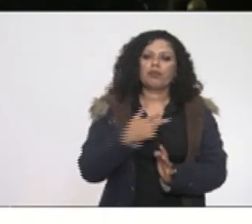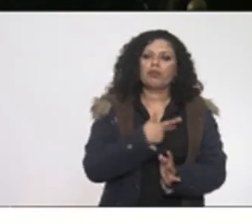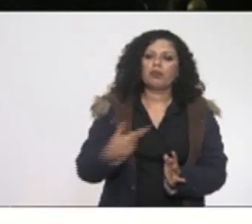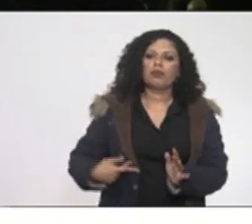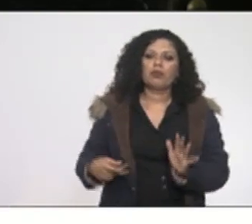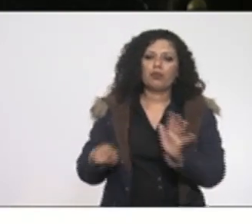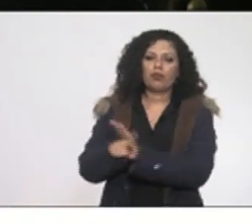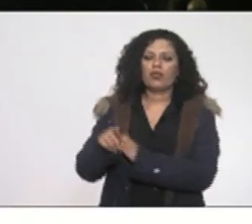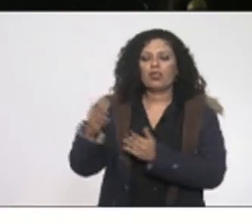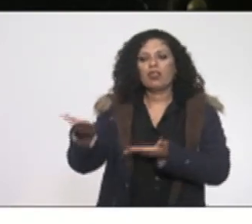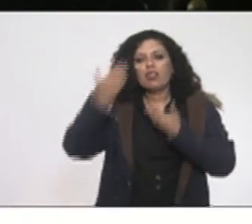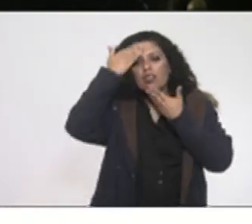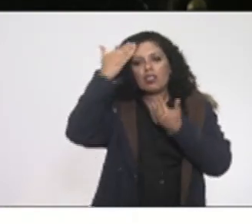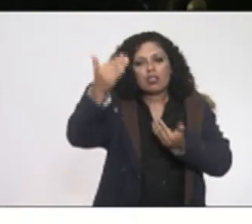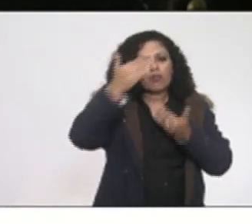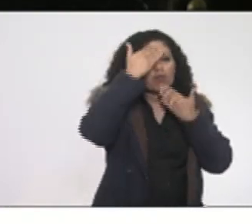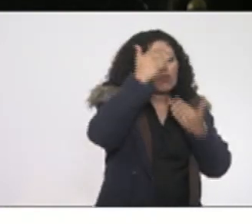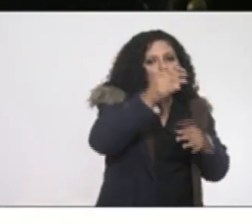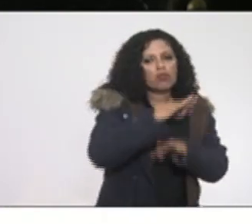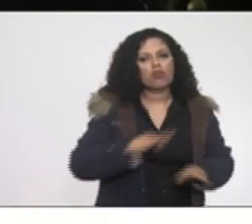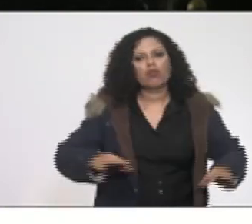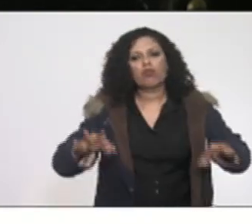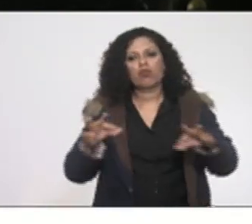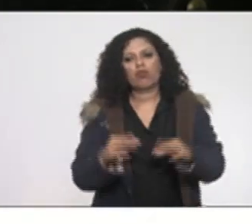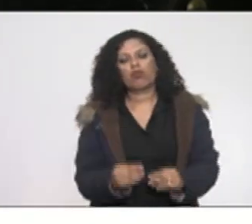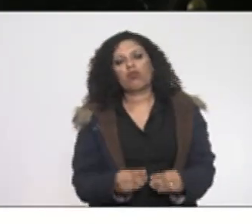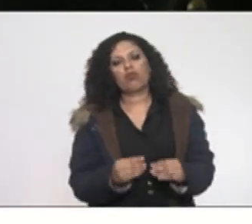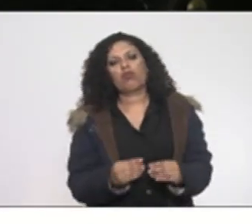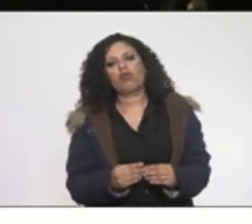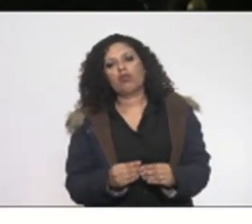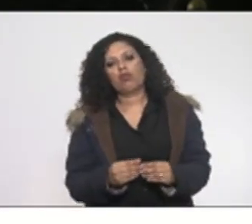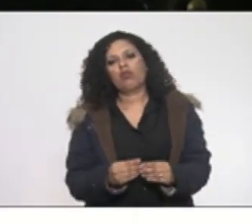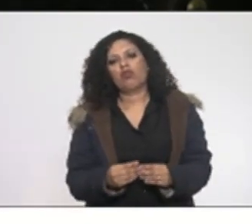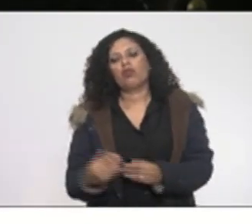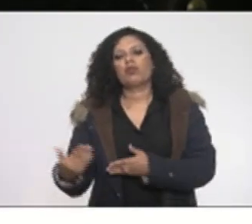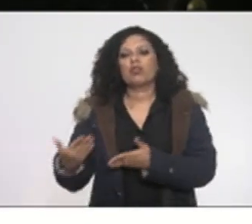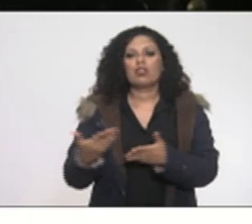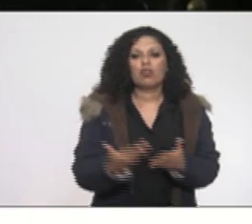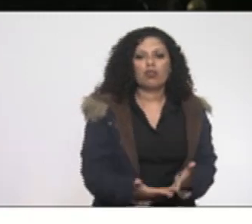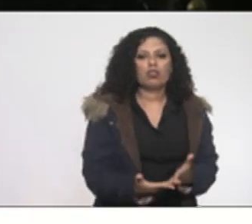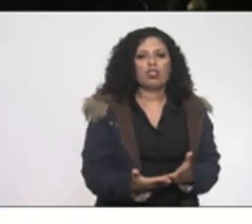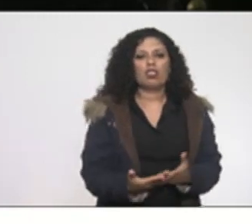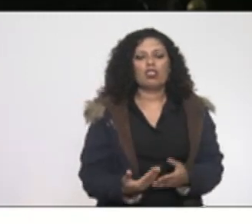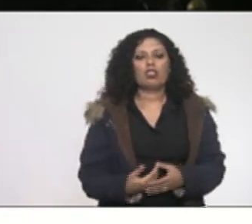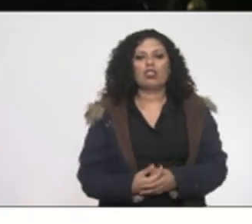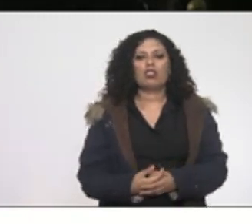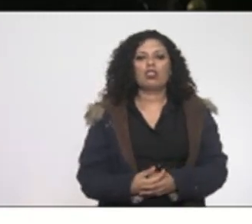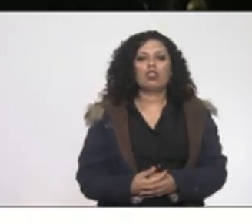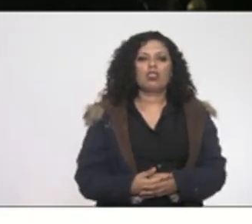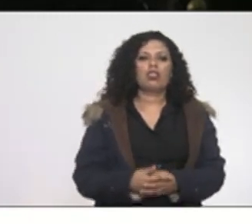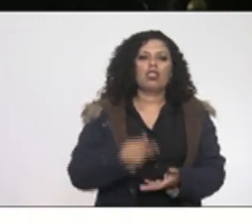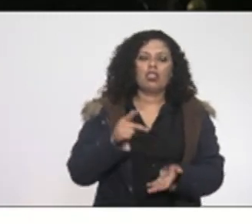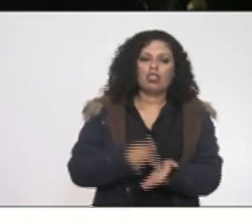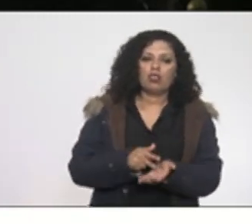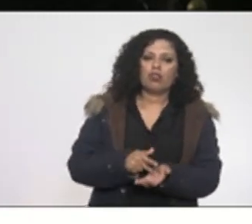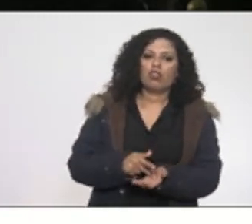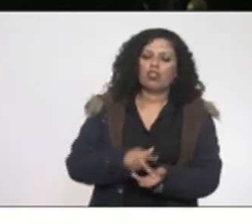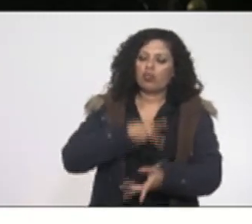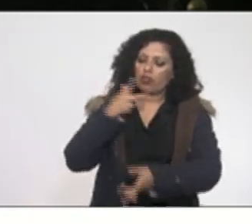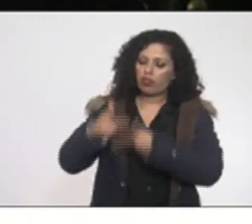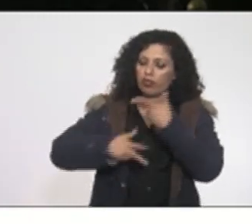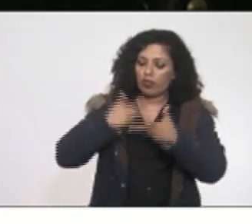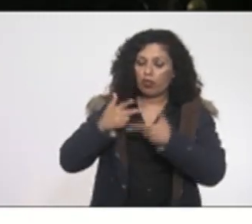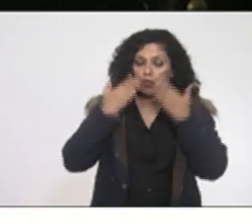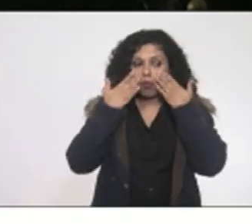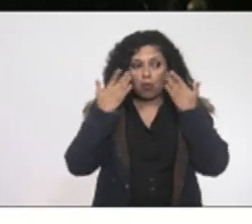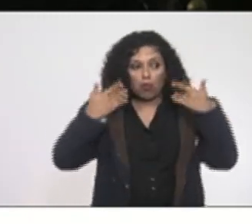Bom, eu gostaria muito de agradecer mais uma vez essa tua vinda aqui. ela, na verdade, esclareceu alguns pontos